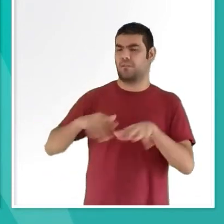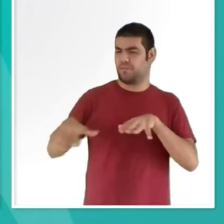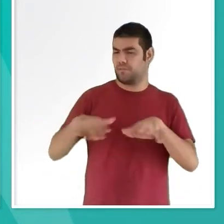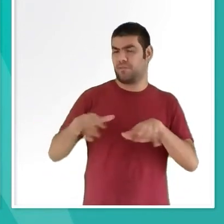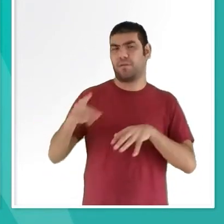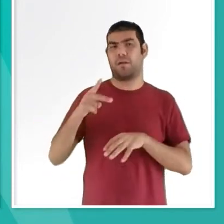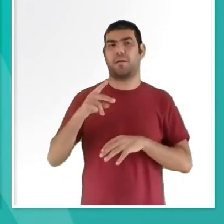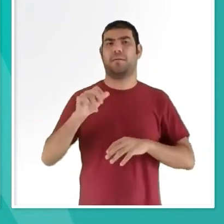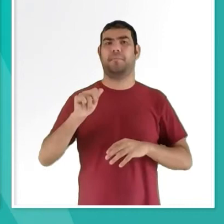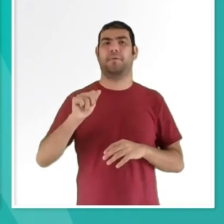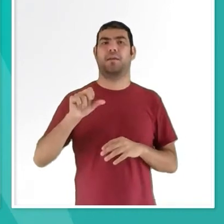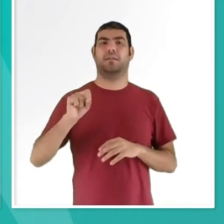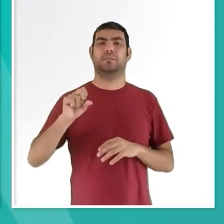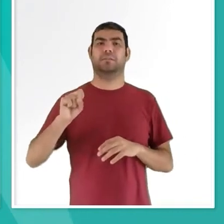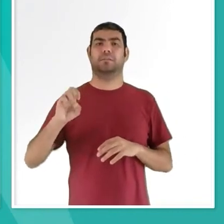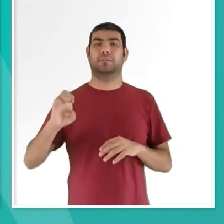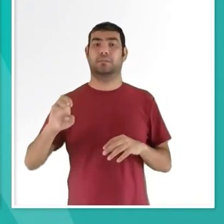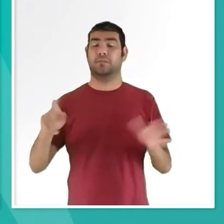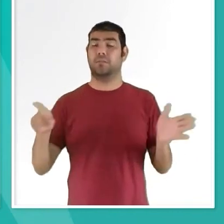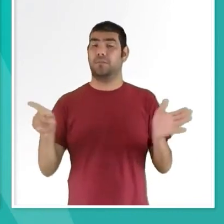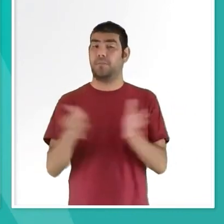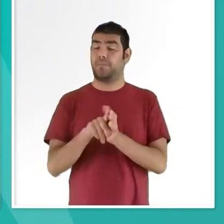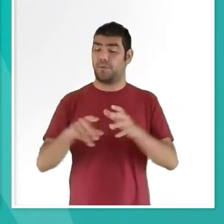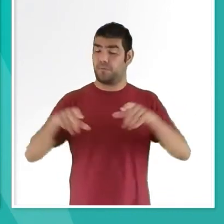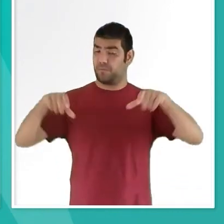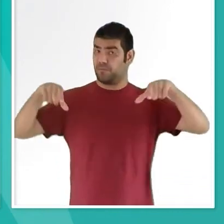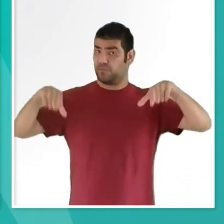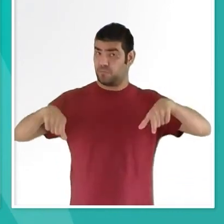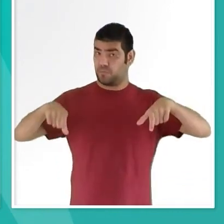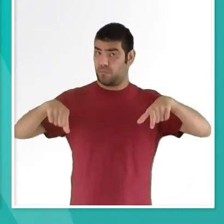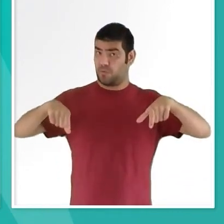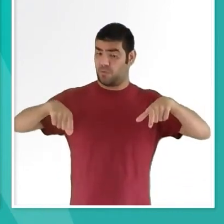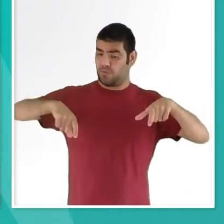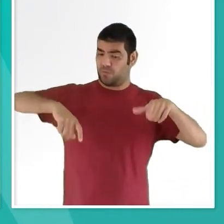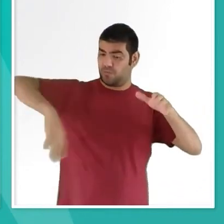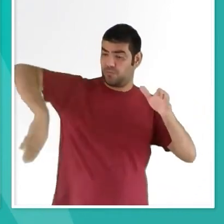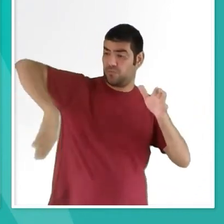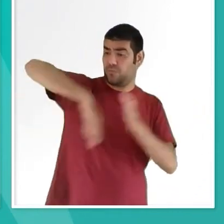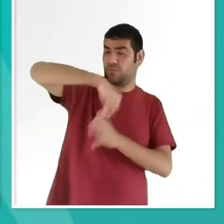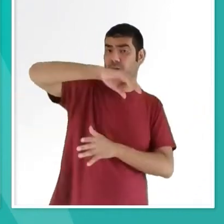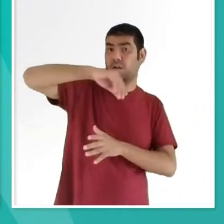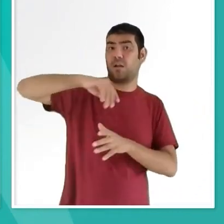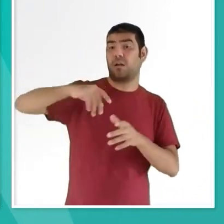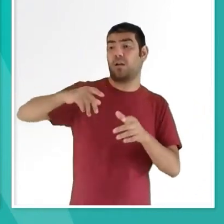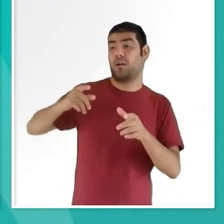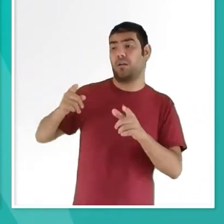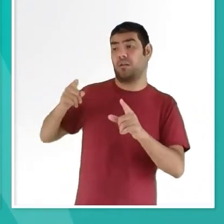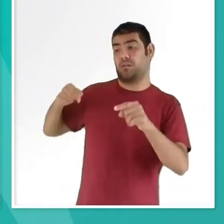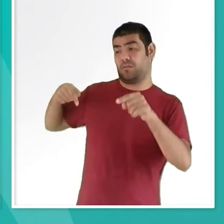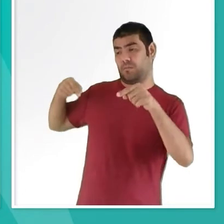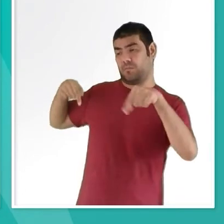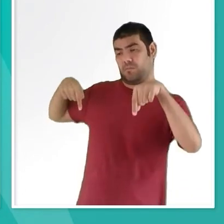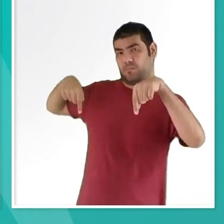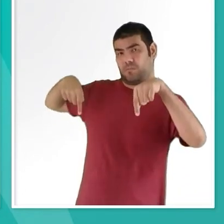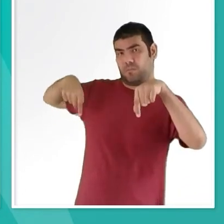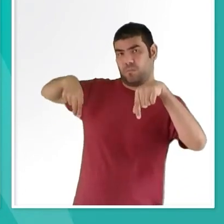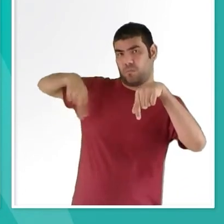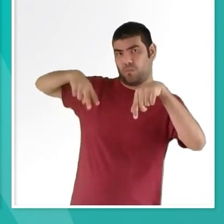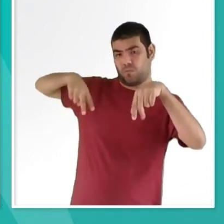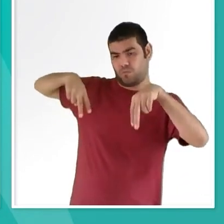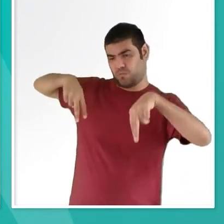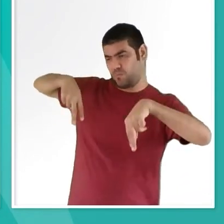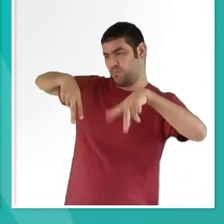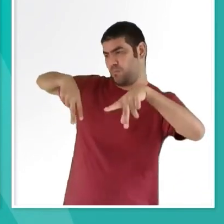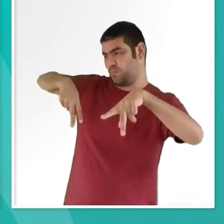do futebol, o passe é o ato de chutar a bola para o jogador da equipe. É o famoso toque, né? Tocar a bola para o jogador